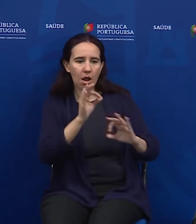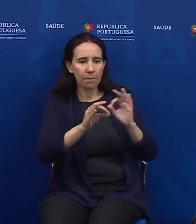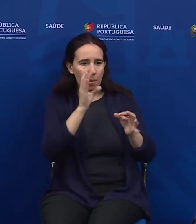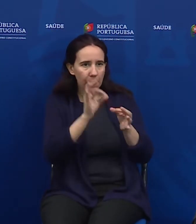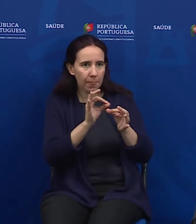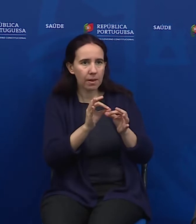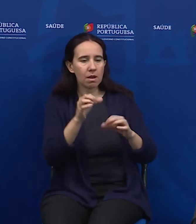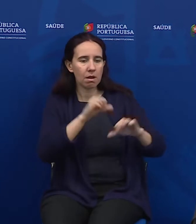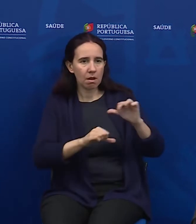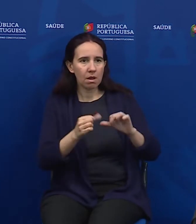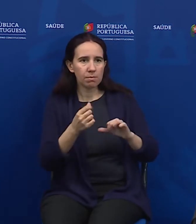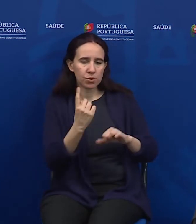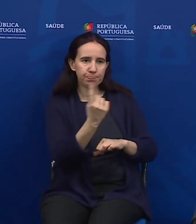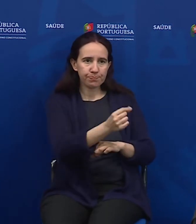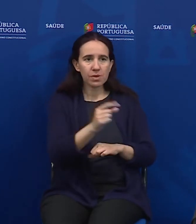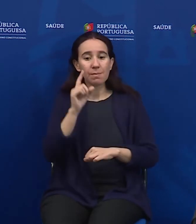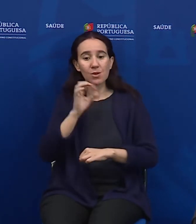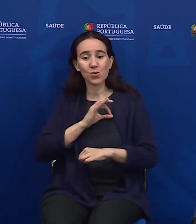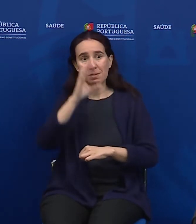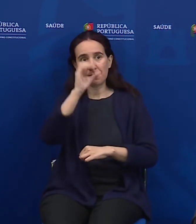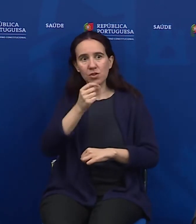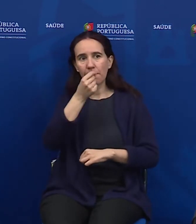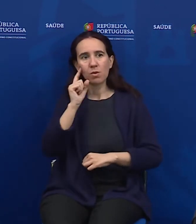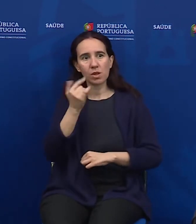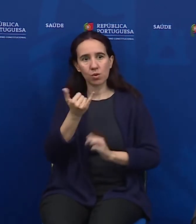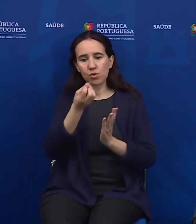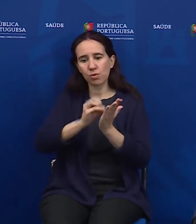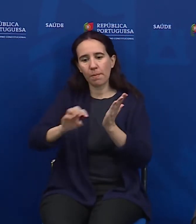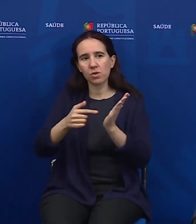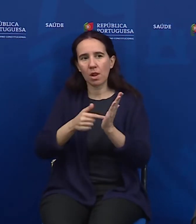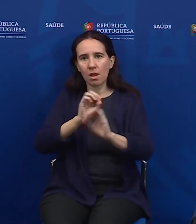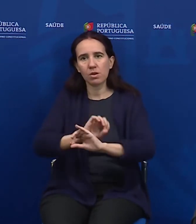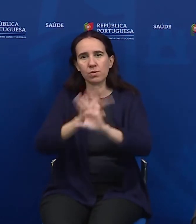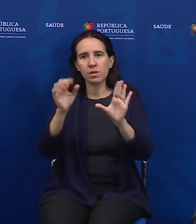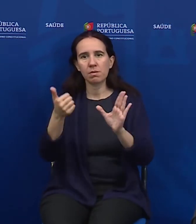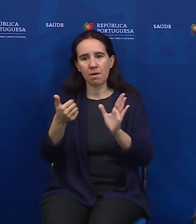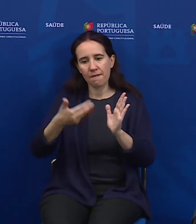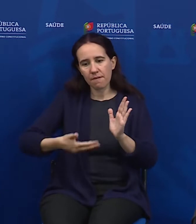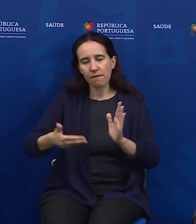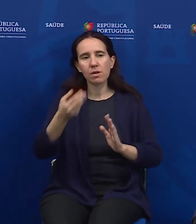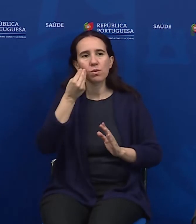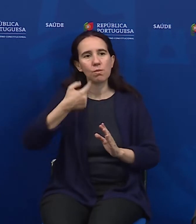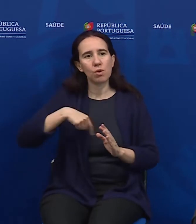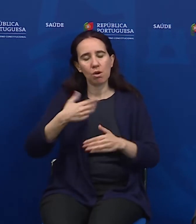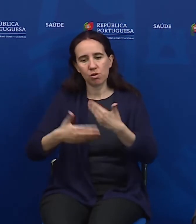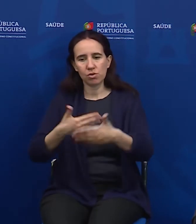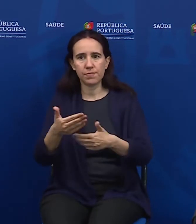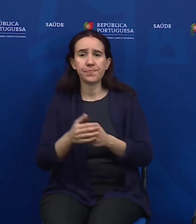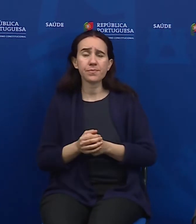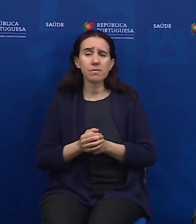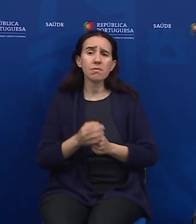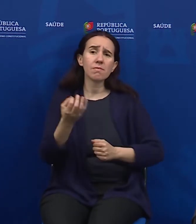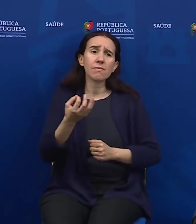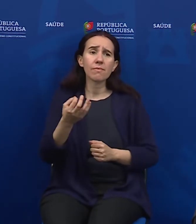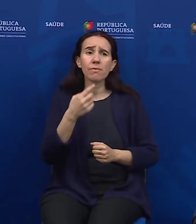do despacho da Senhora Ministra do dia 2 de maio é bem explícito daquilo que vai ser a nossa recuperação. É evidente